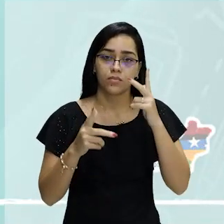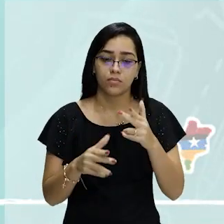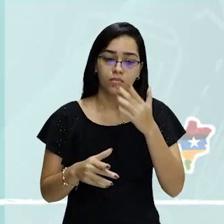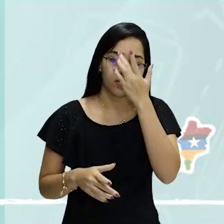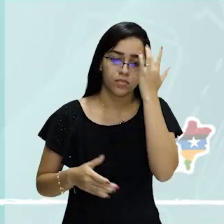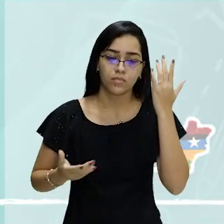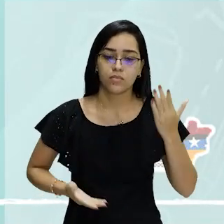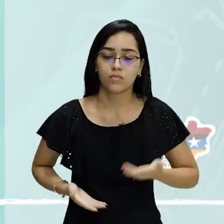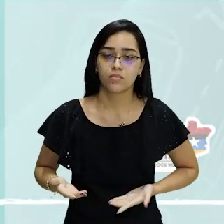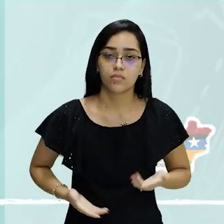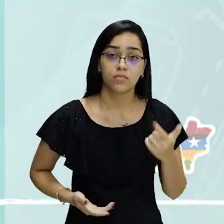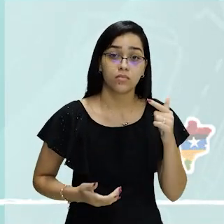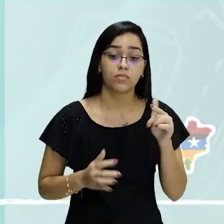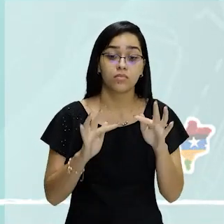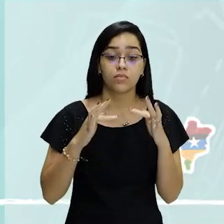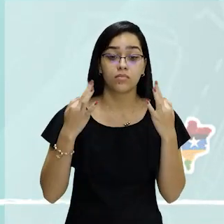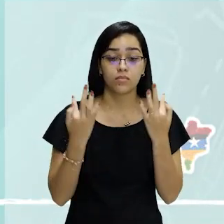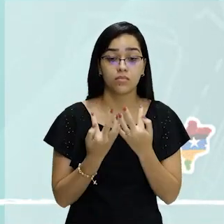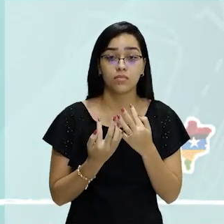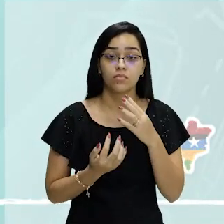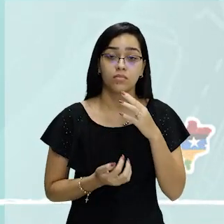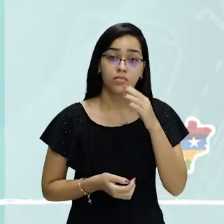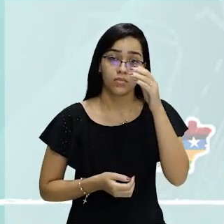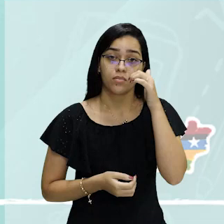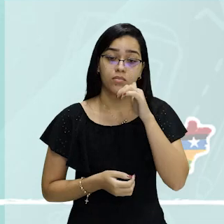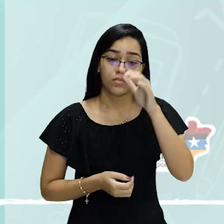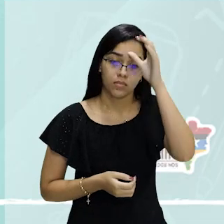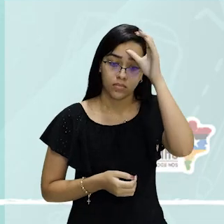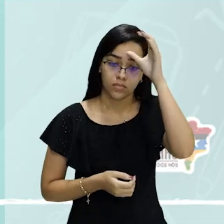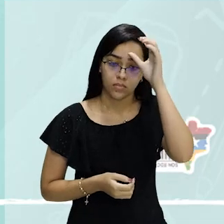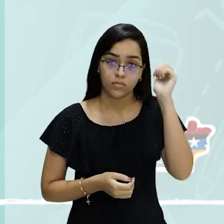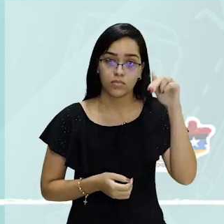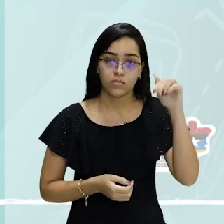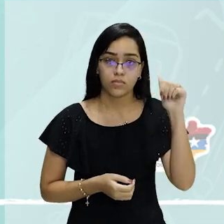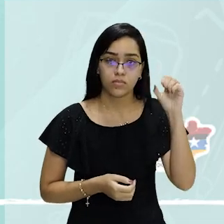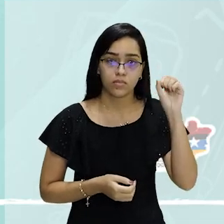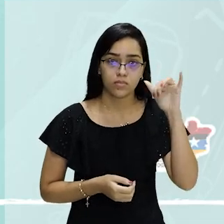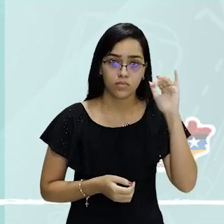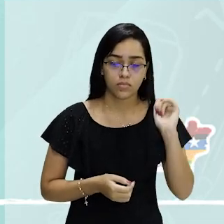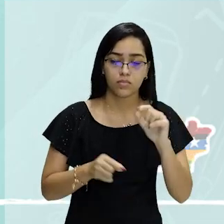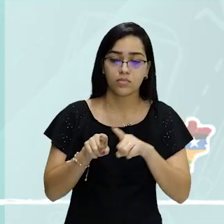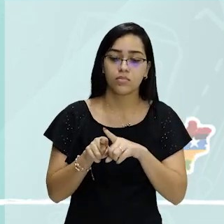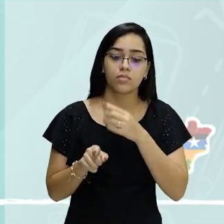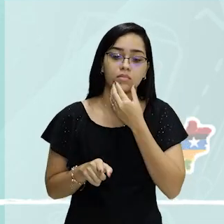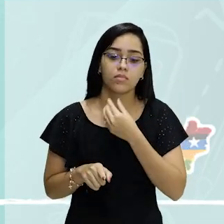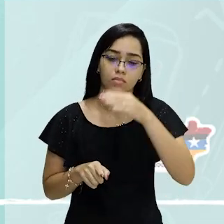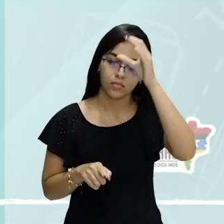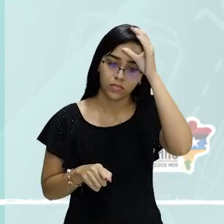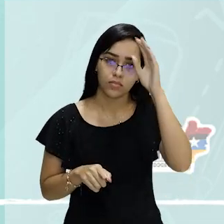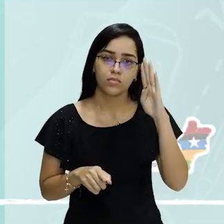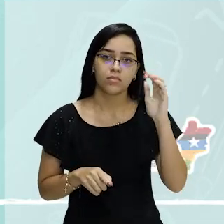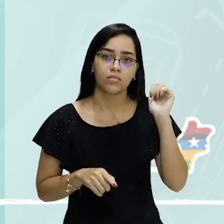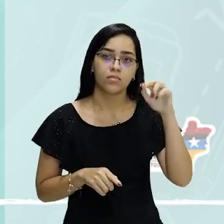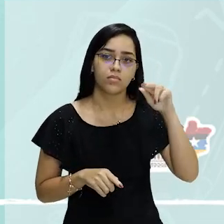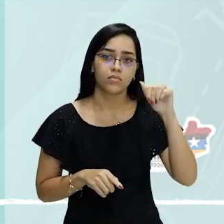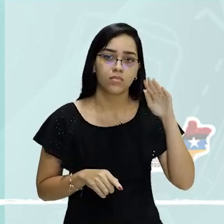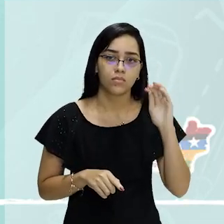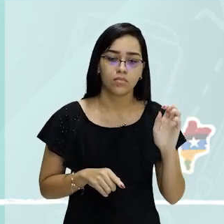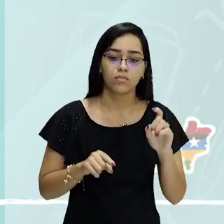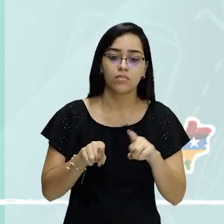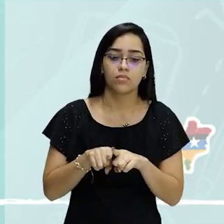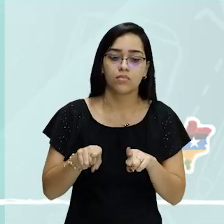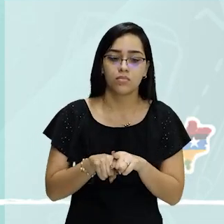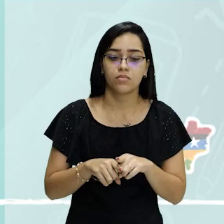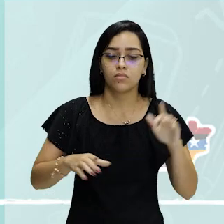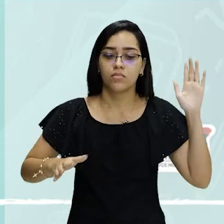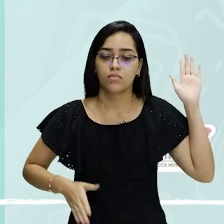como serviçais sem família. É o caso da tia Anastácia e o tio Barnabé. E aptos à